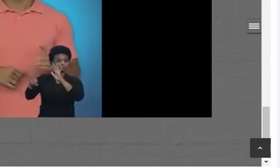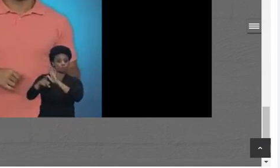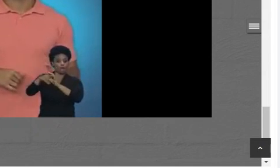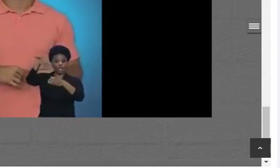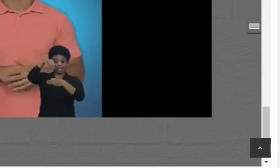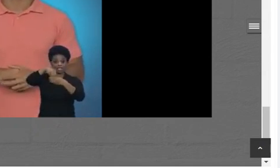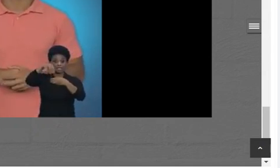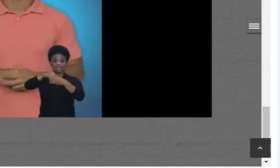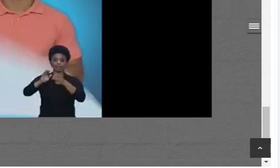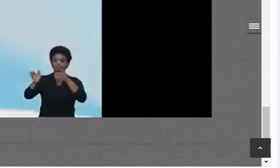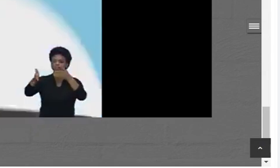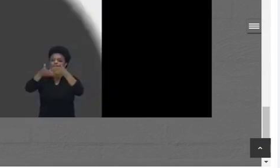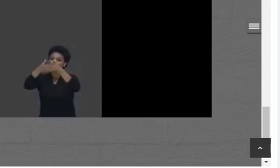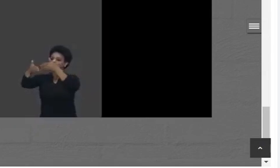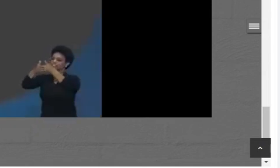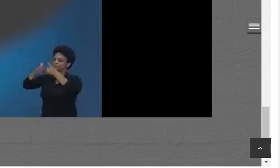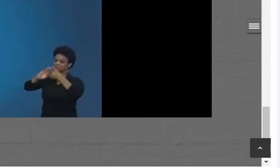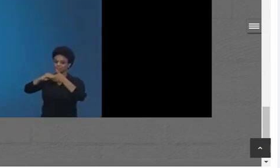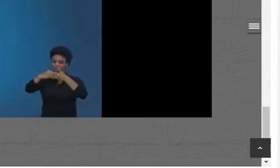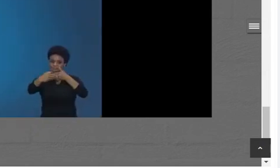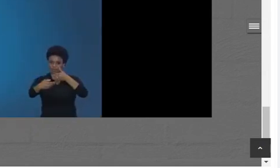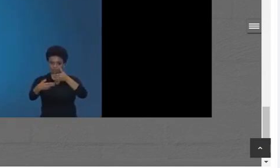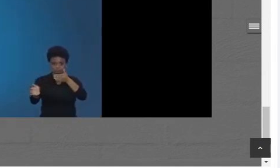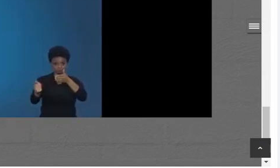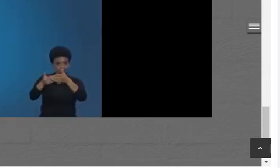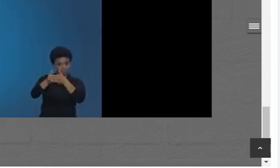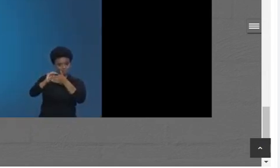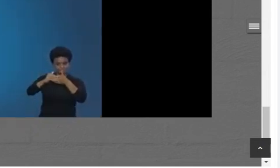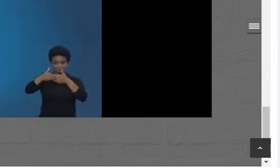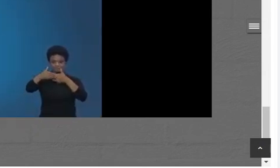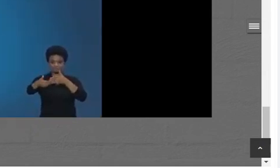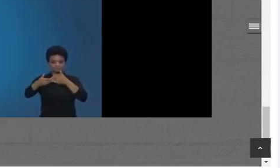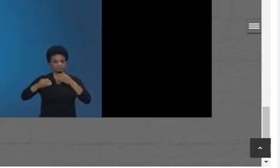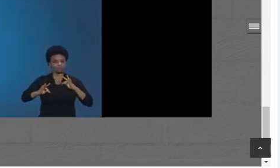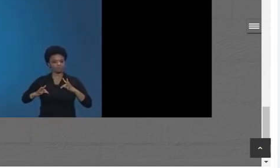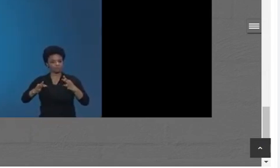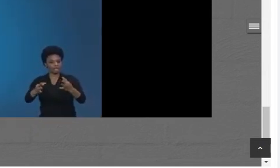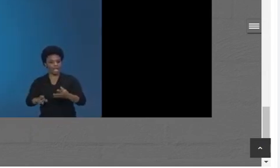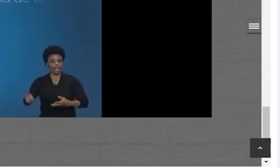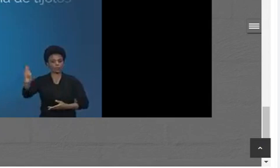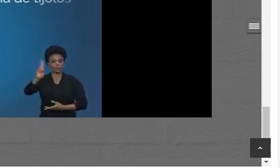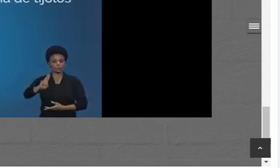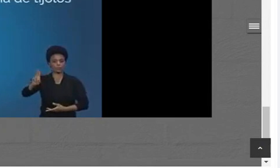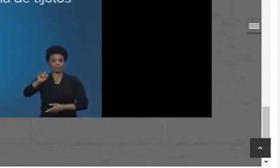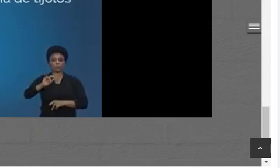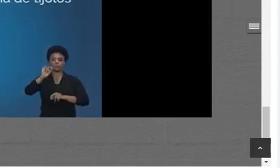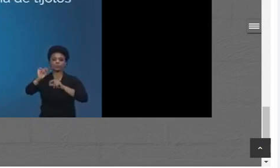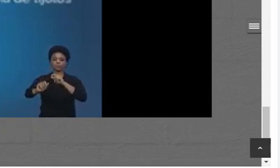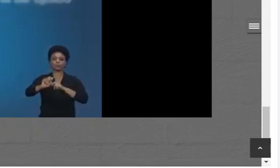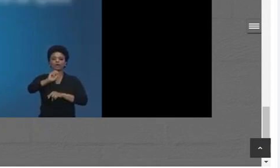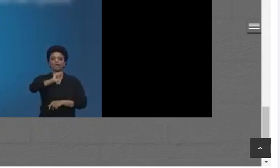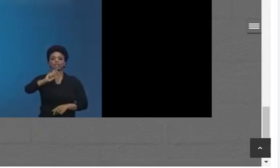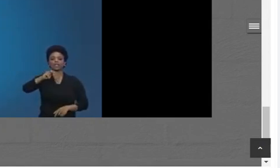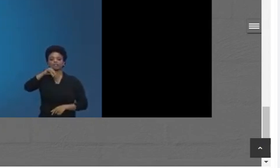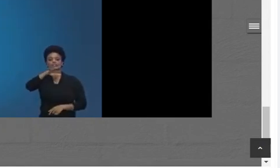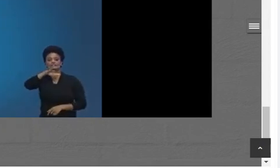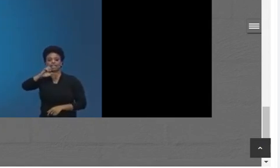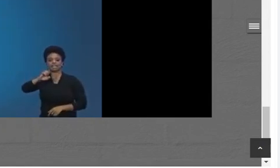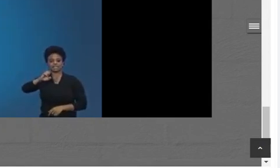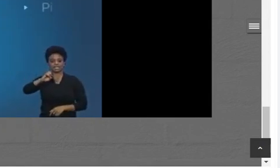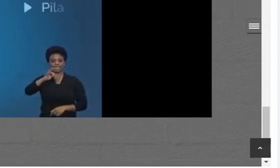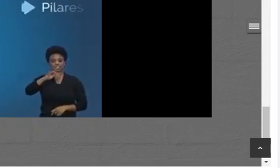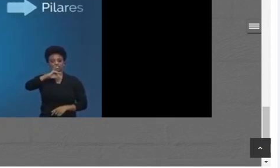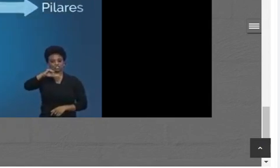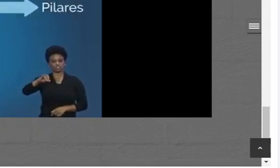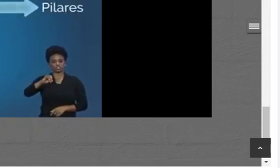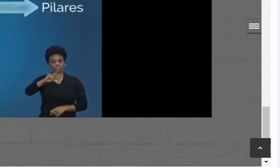ambientes e o fechamento externo. Entre as técnicas mais utilizadas para vedação estão a alvenaria de tijolos cerâmicos, na qual